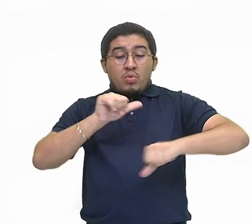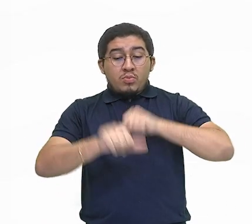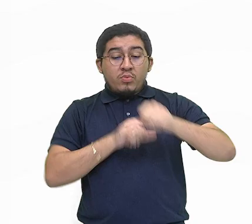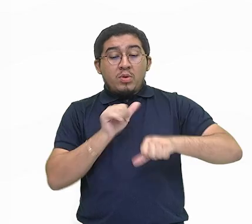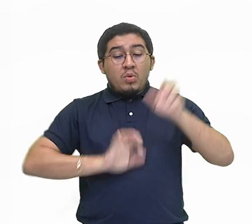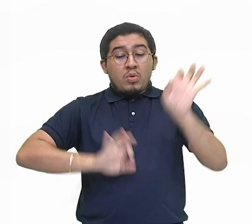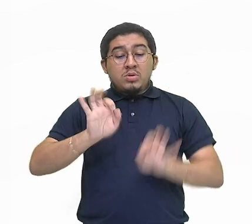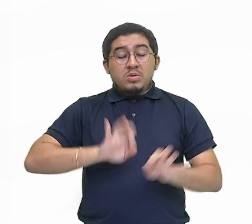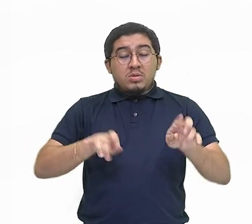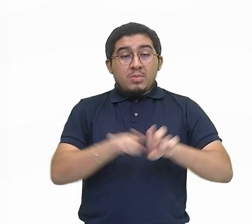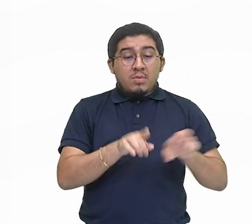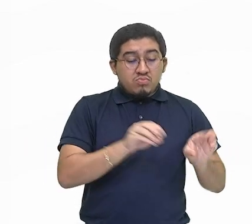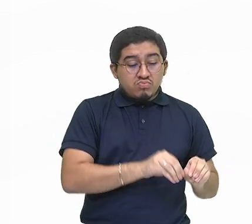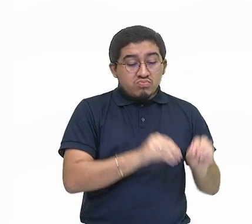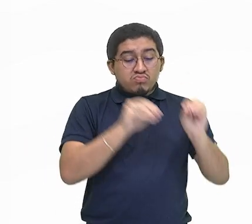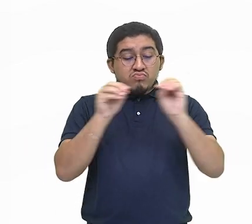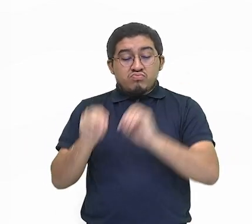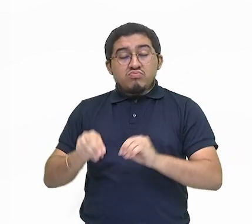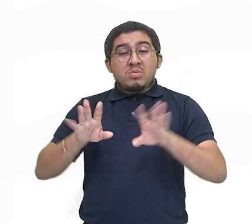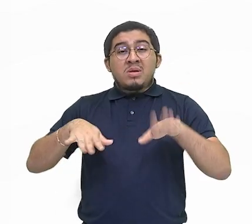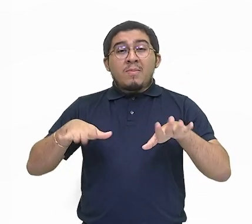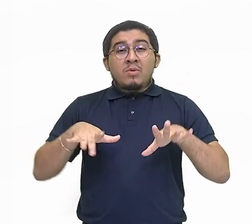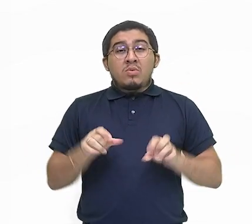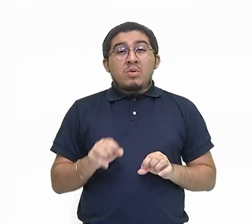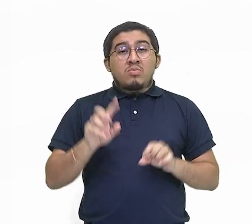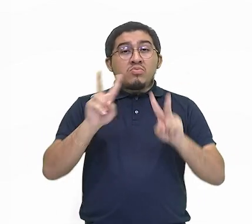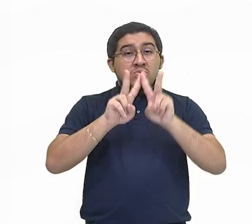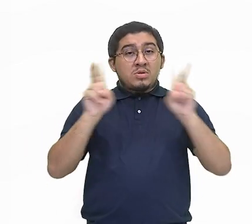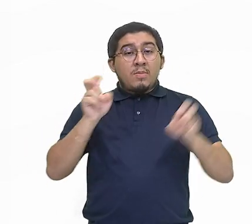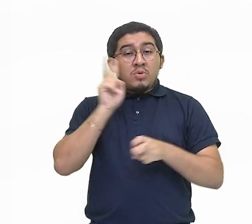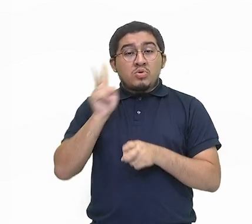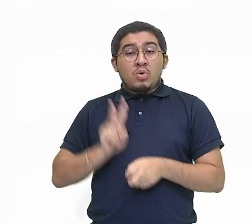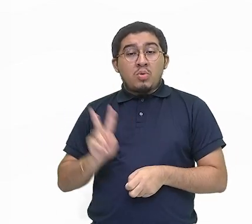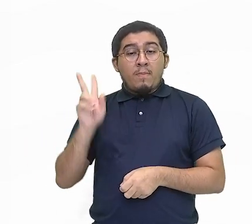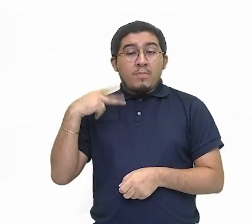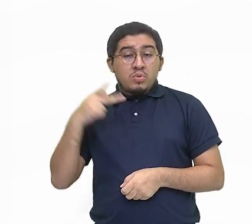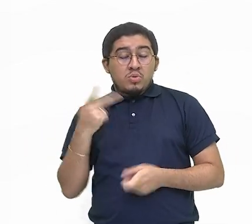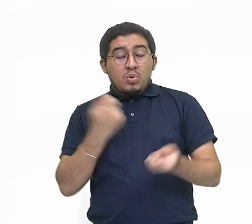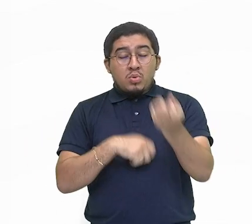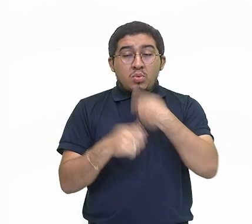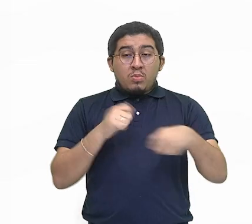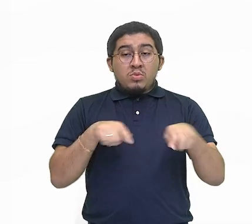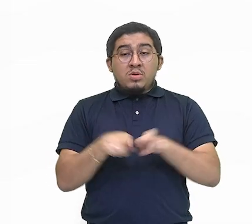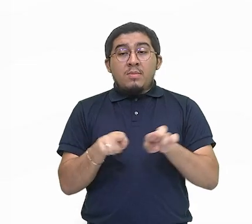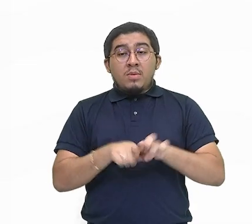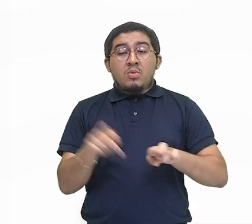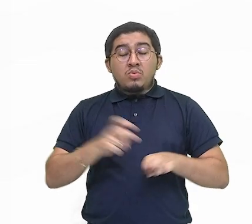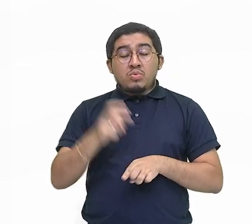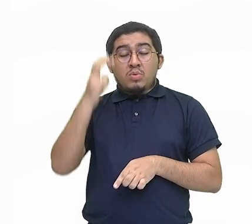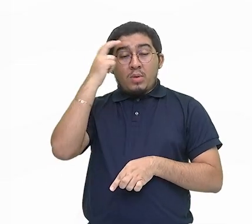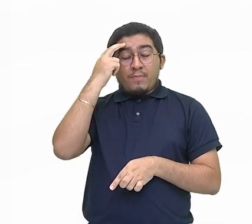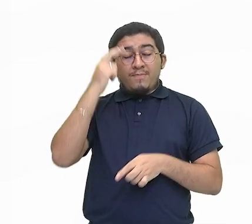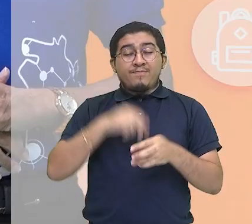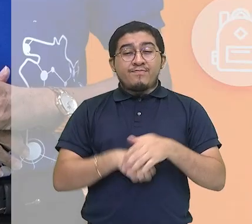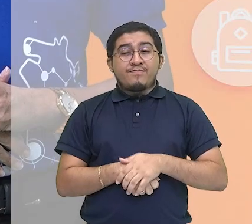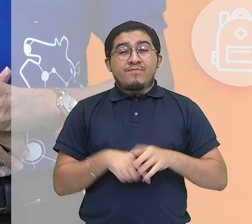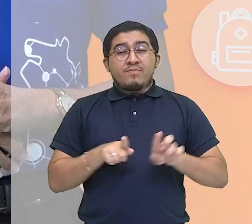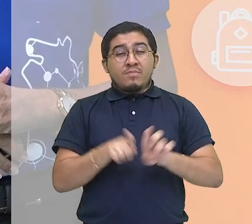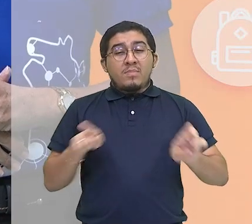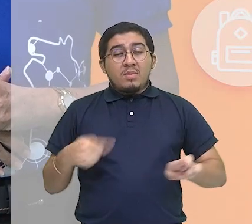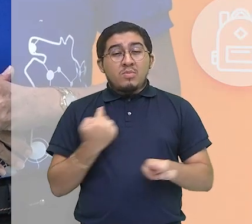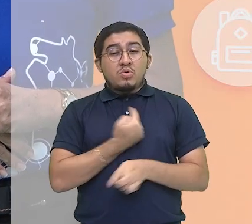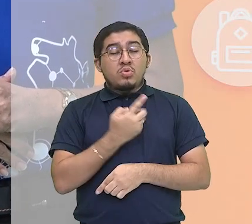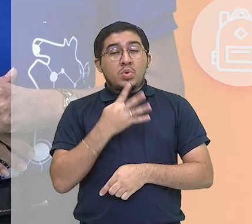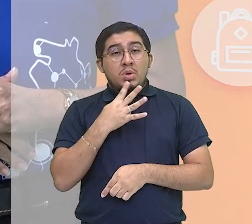se moldando de acordo com o tempo histórico, político, econômico e cultural. Mas para conhecermos